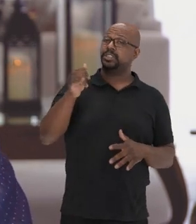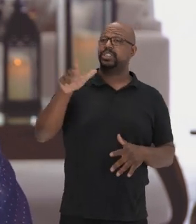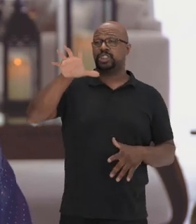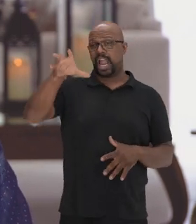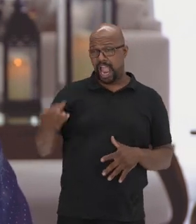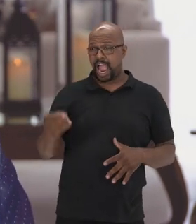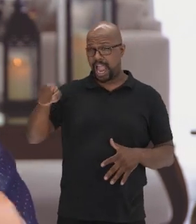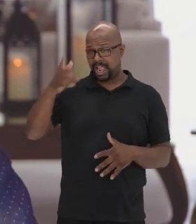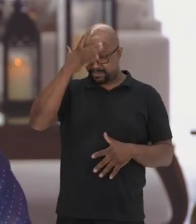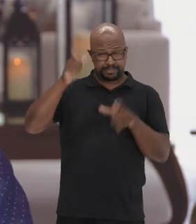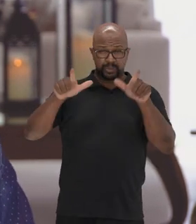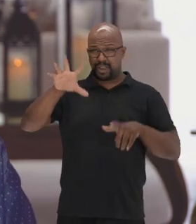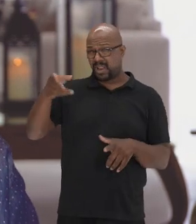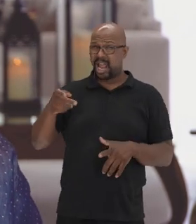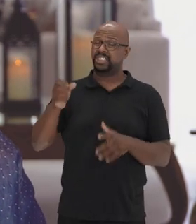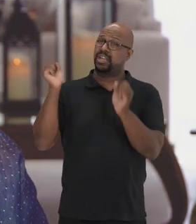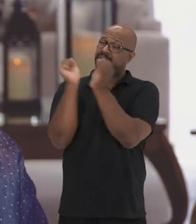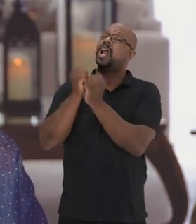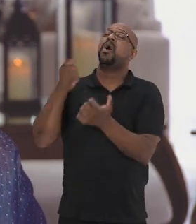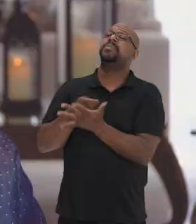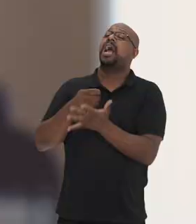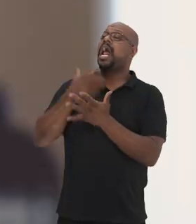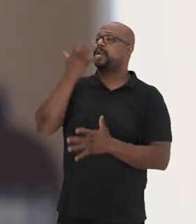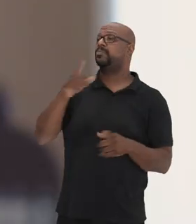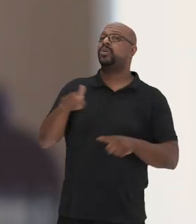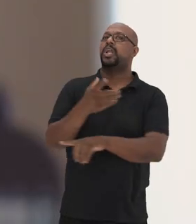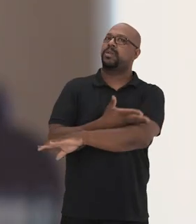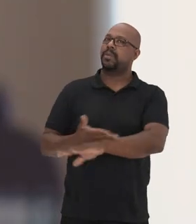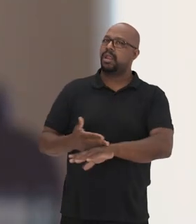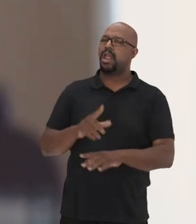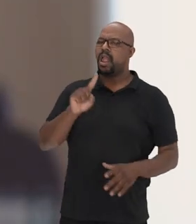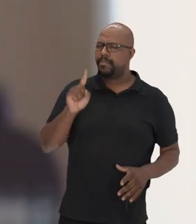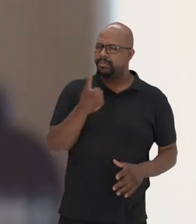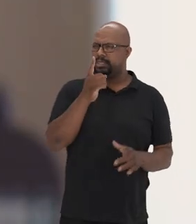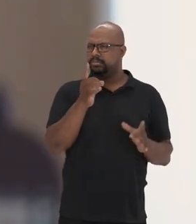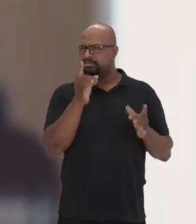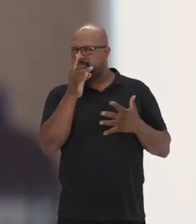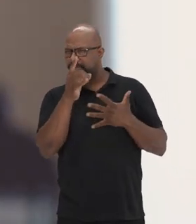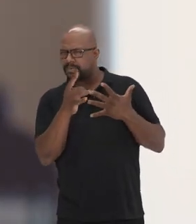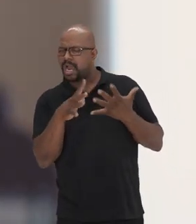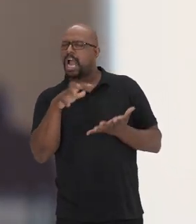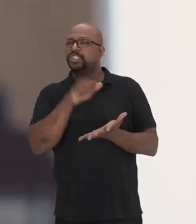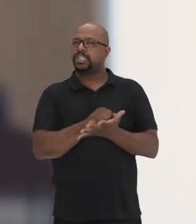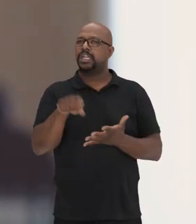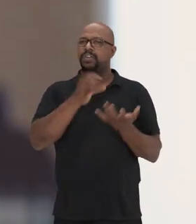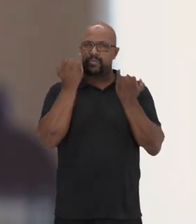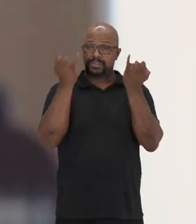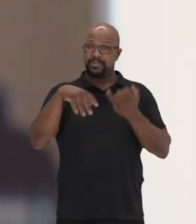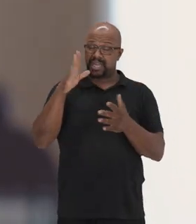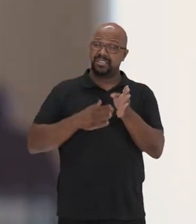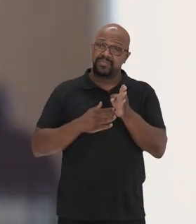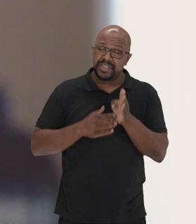Africanos escravizados e obrigados a tocar a música dos brancos as primeiras Fontes a registrarem as informações mais